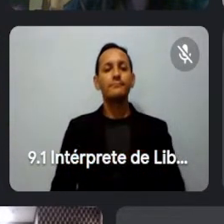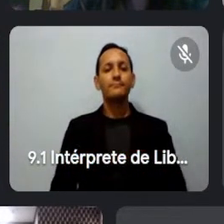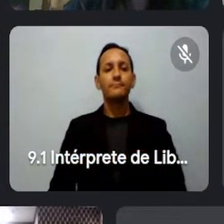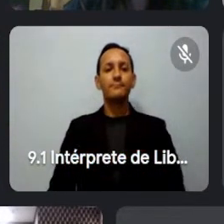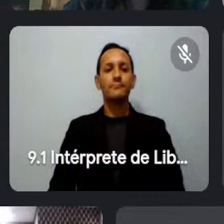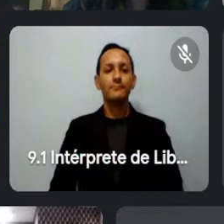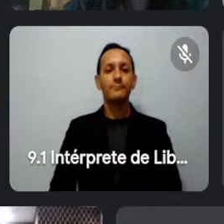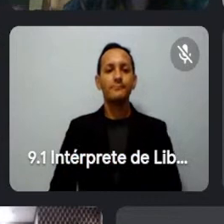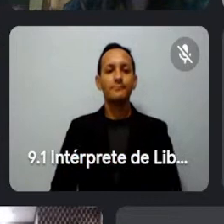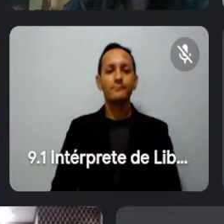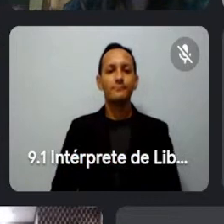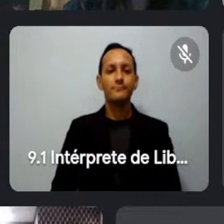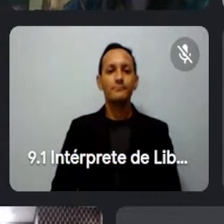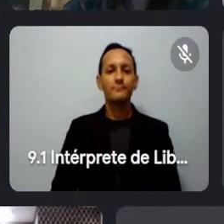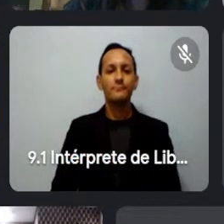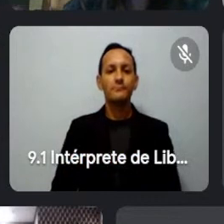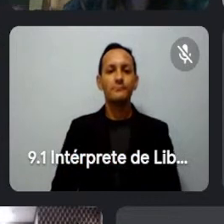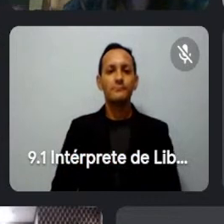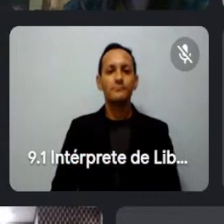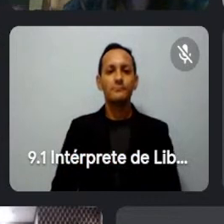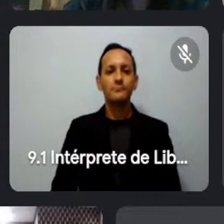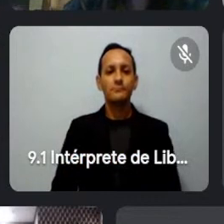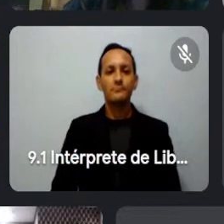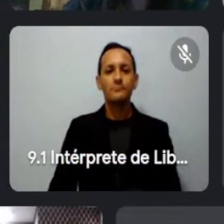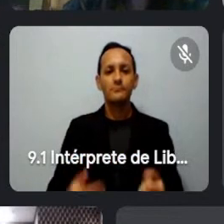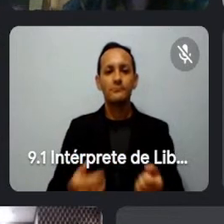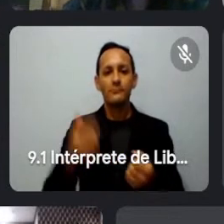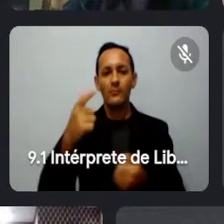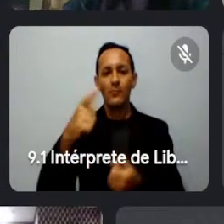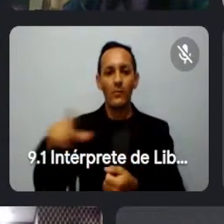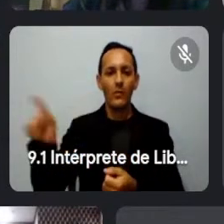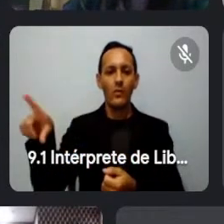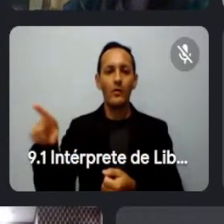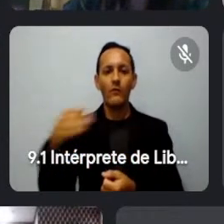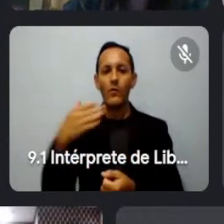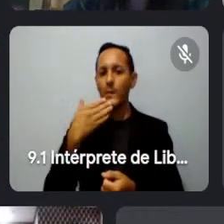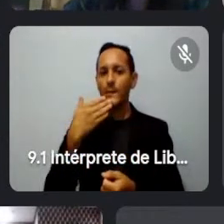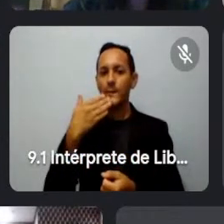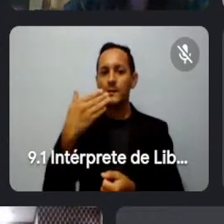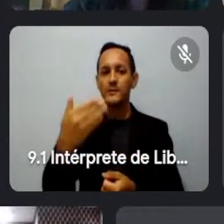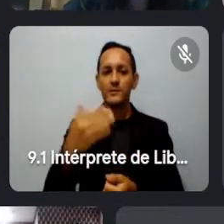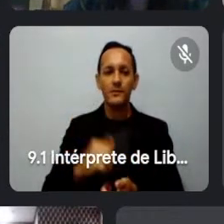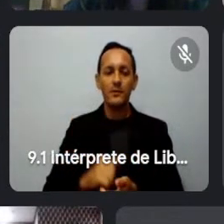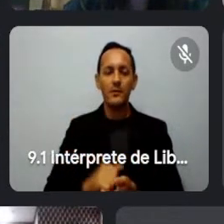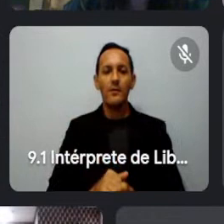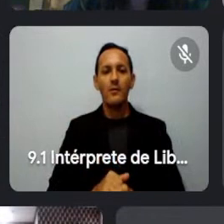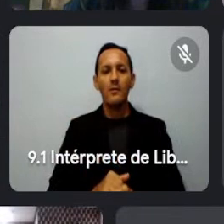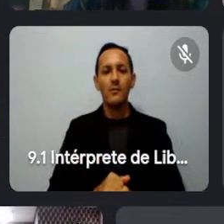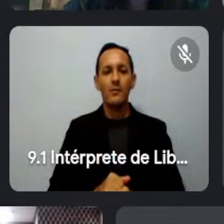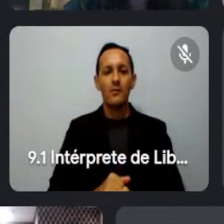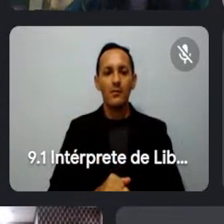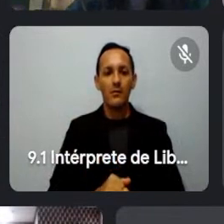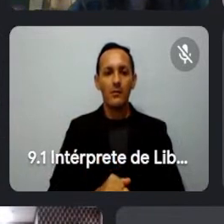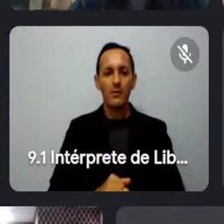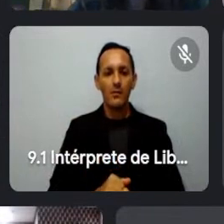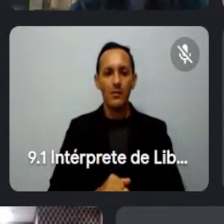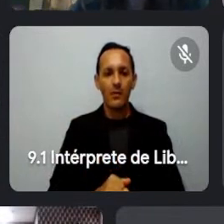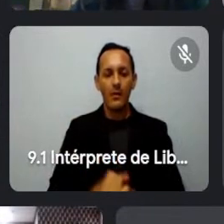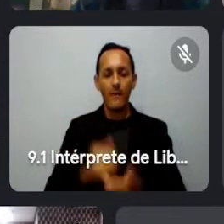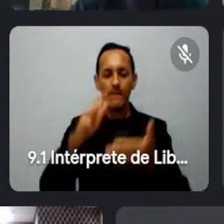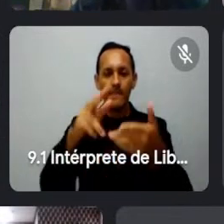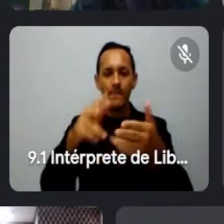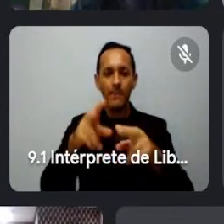o outro lado e aqui eu vou pedia a velha de vossa excelência a a